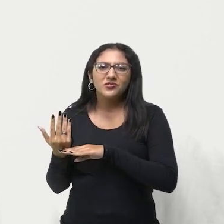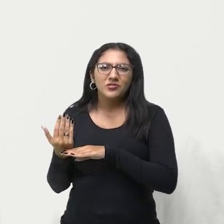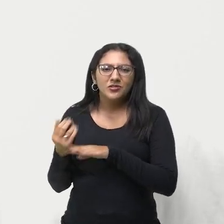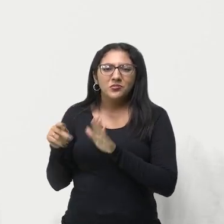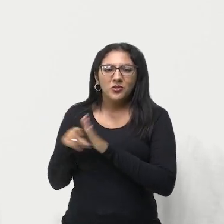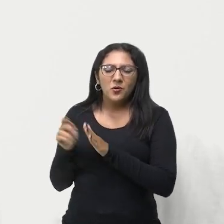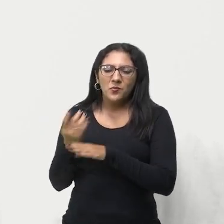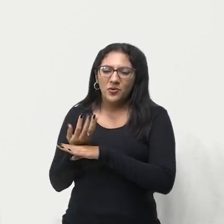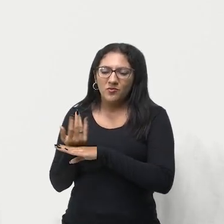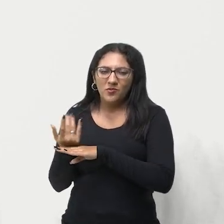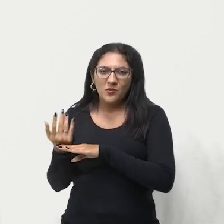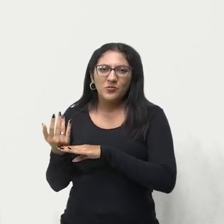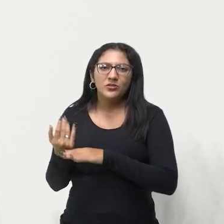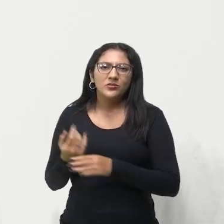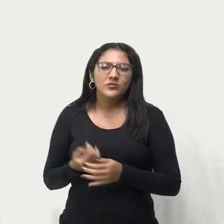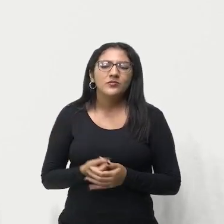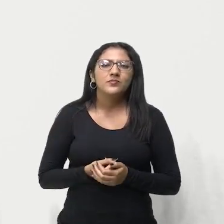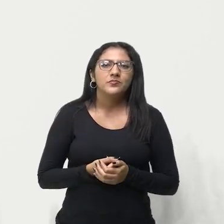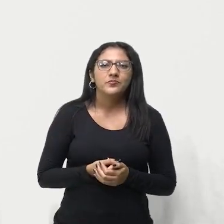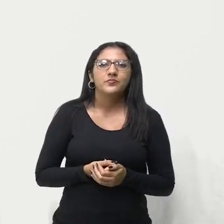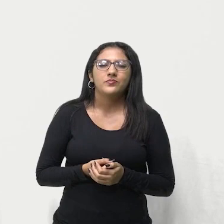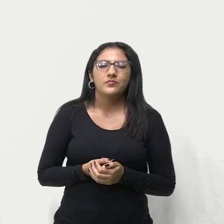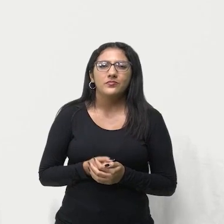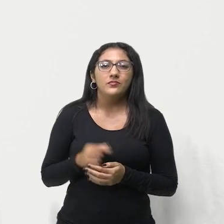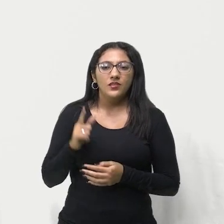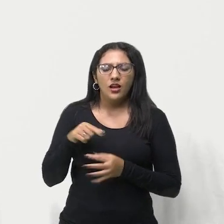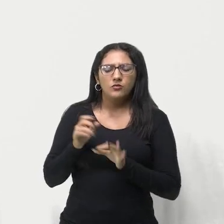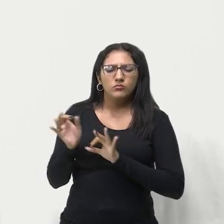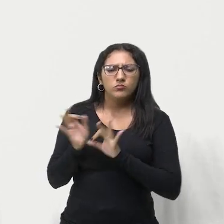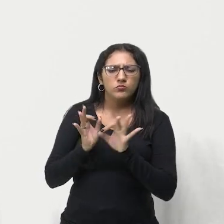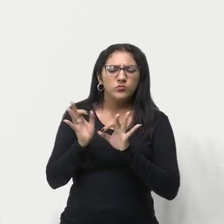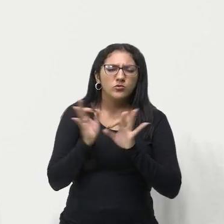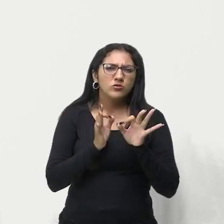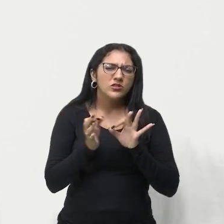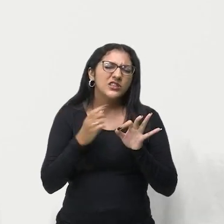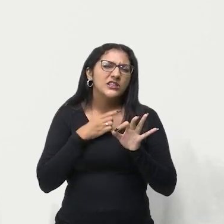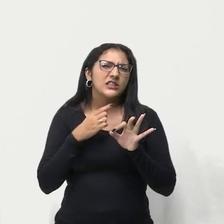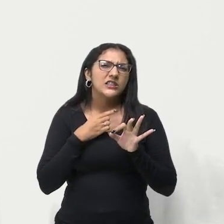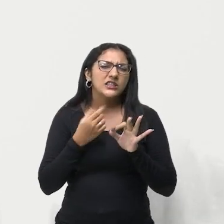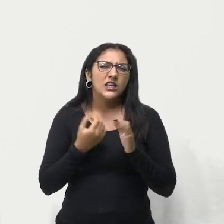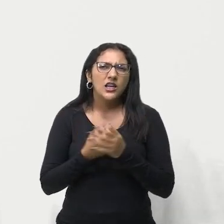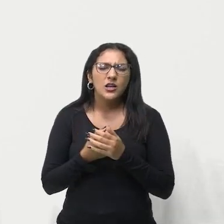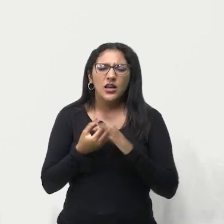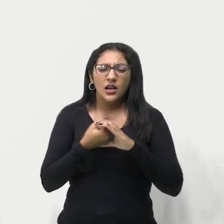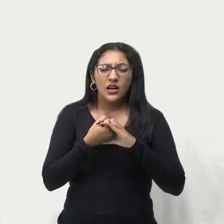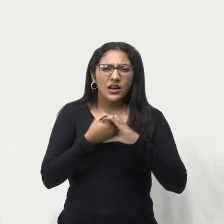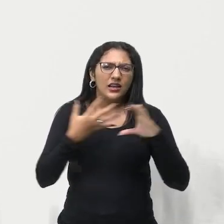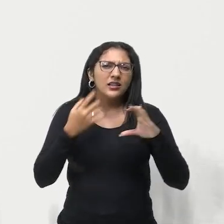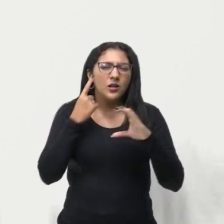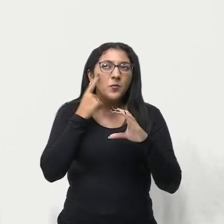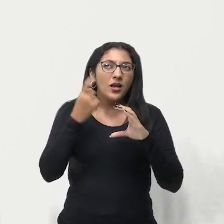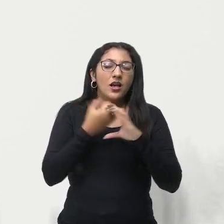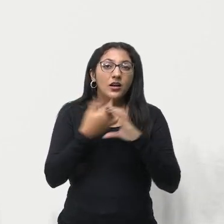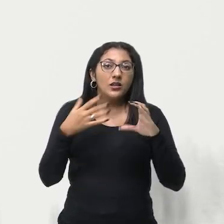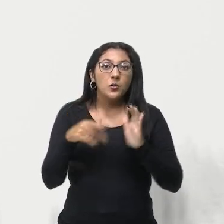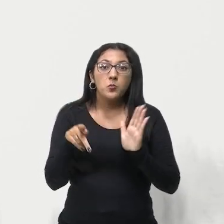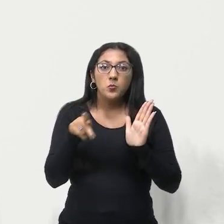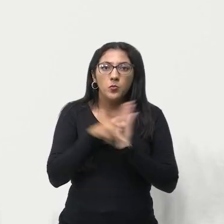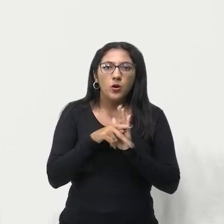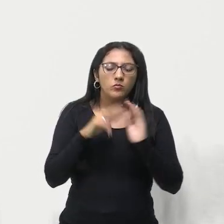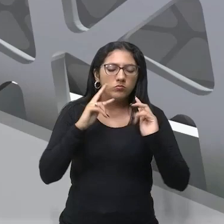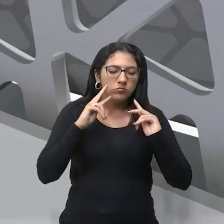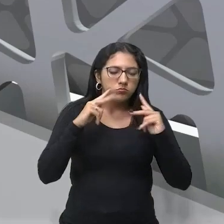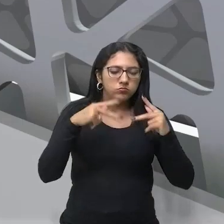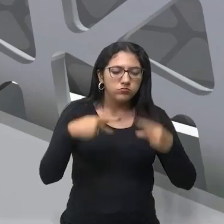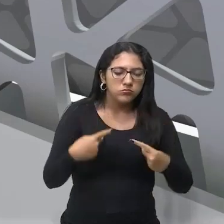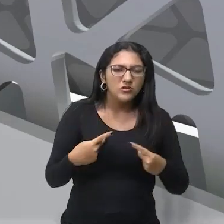são partes de plantas, não é? Esse processo, gente, de atribuir características